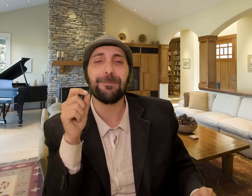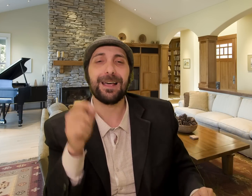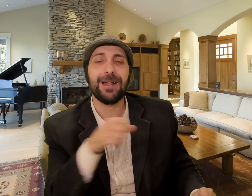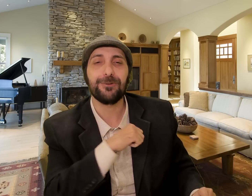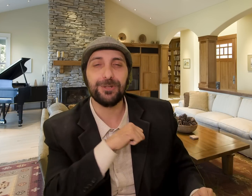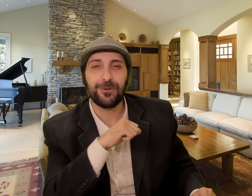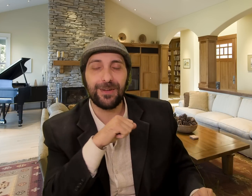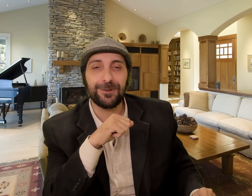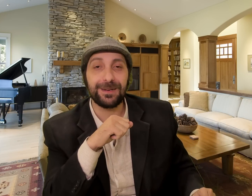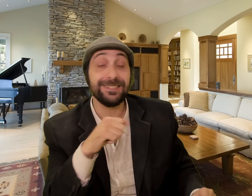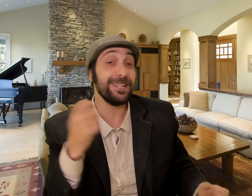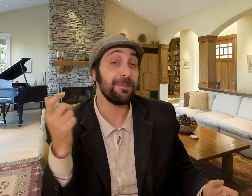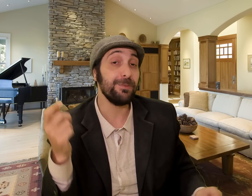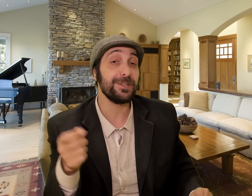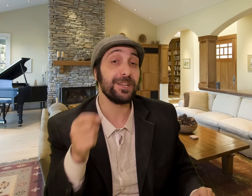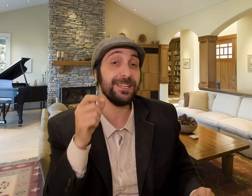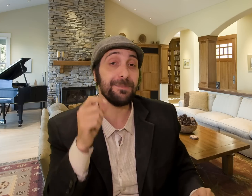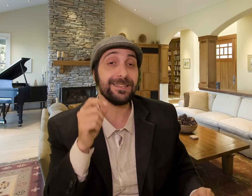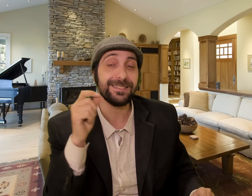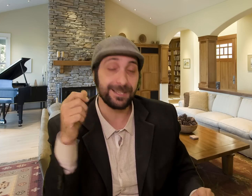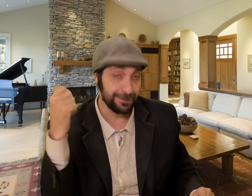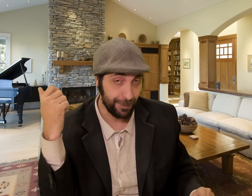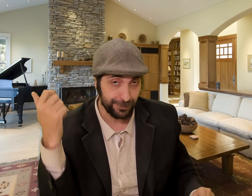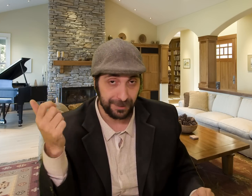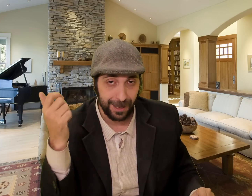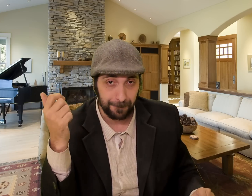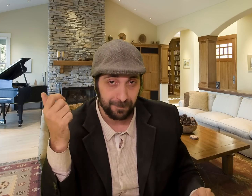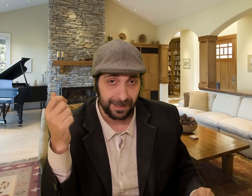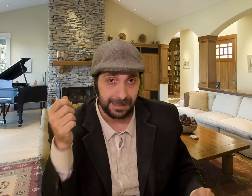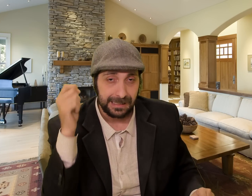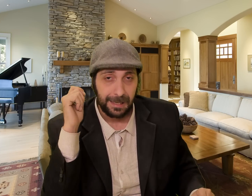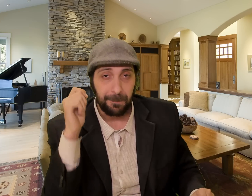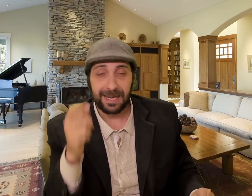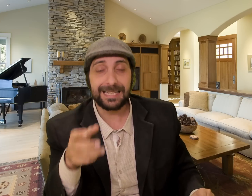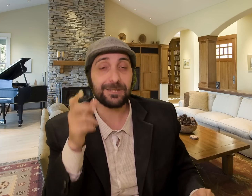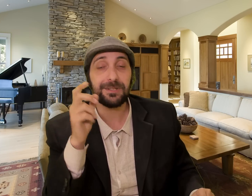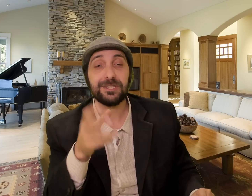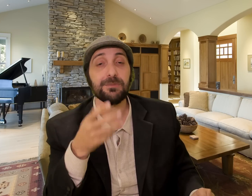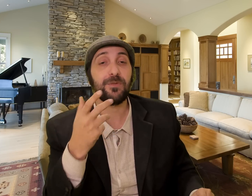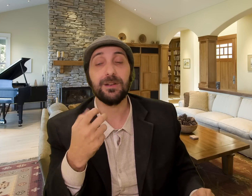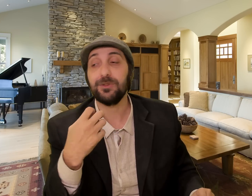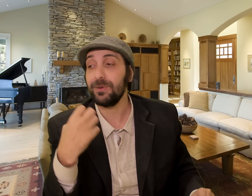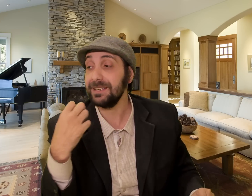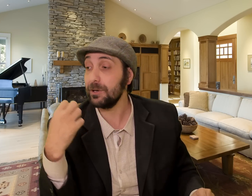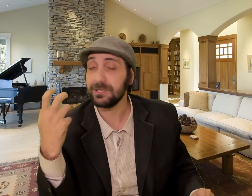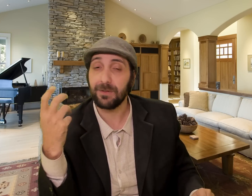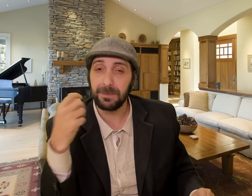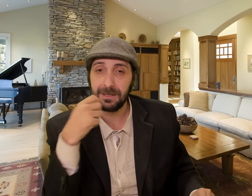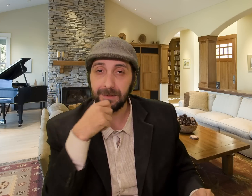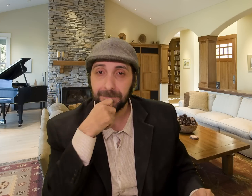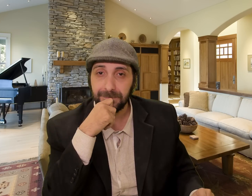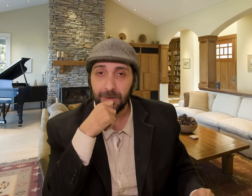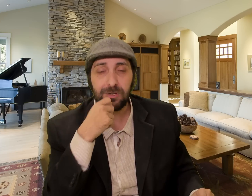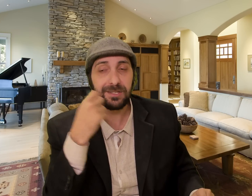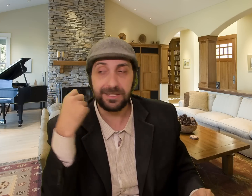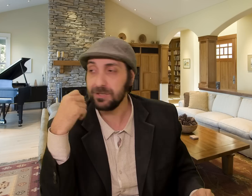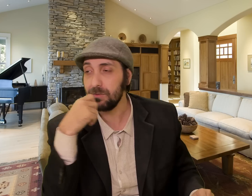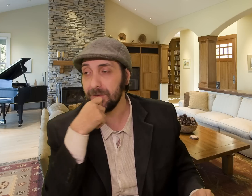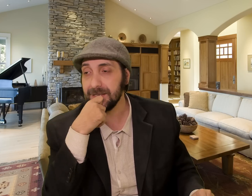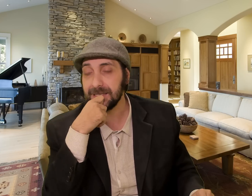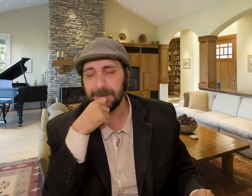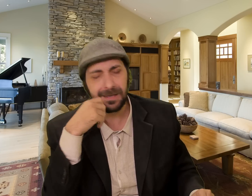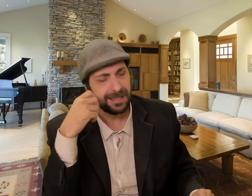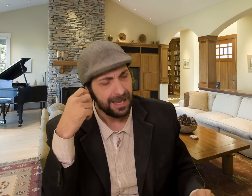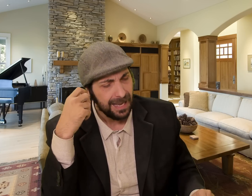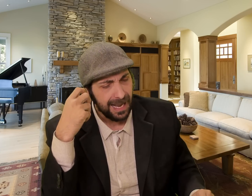já é parado quando a gente fala do presente da República Jair Messias bolsonaro parece que nós estamos falando de alguém da nossa família eu já disse